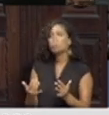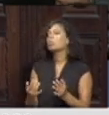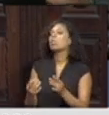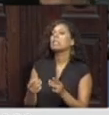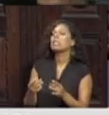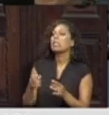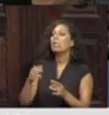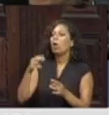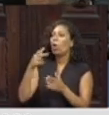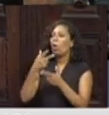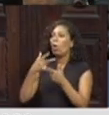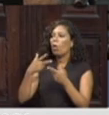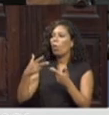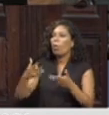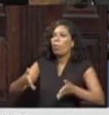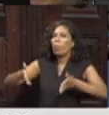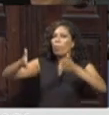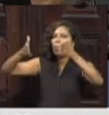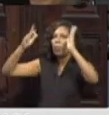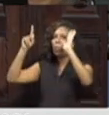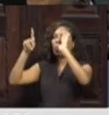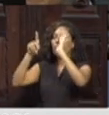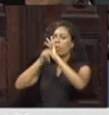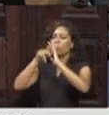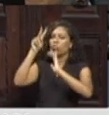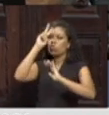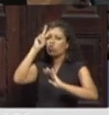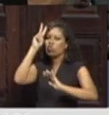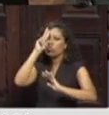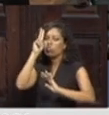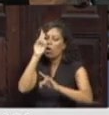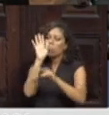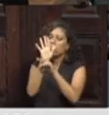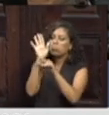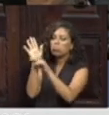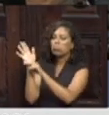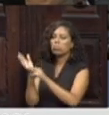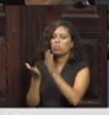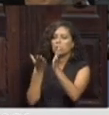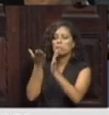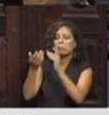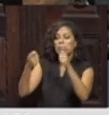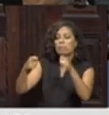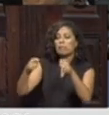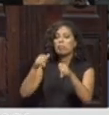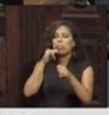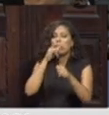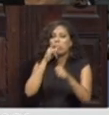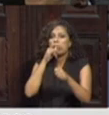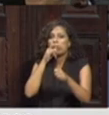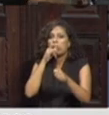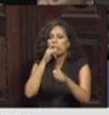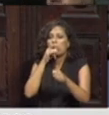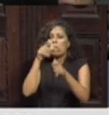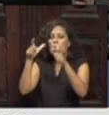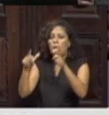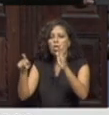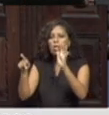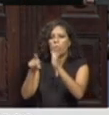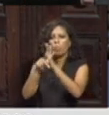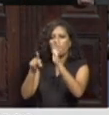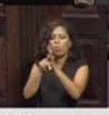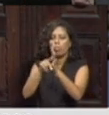Janeiro, o quartel-general da Polícia Militar do Estado do Rio de Janeiro, QG da PEMERG. Pareceres das comissões de Constituição e Justiça